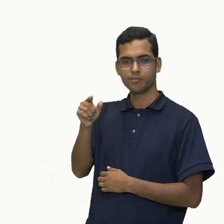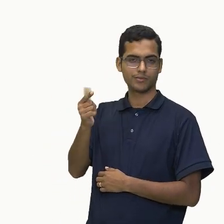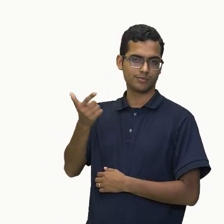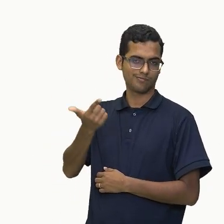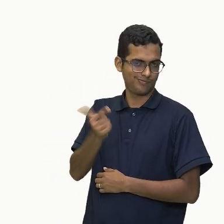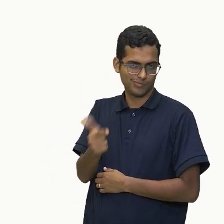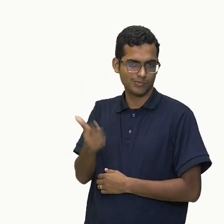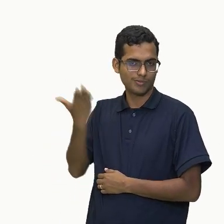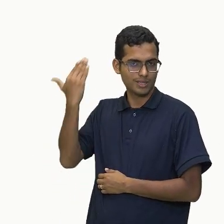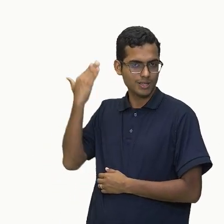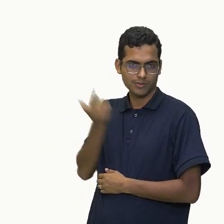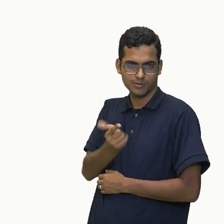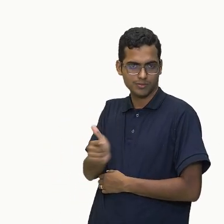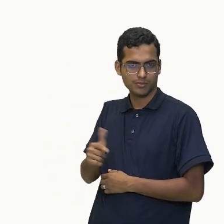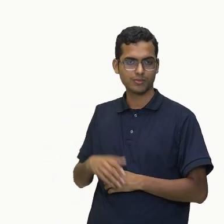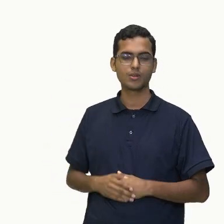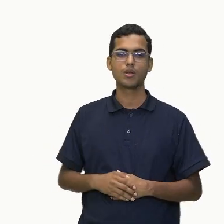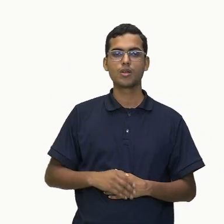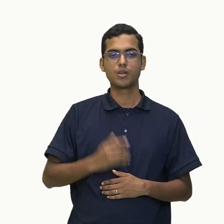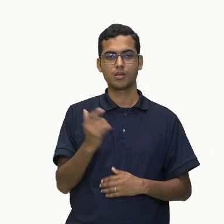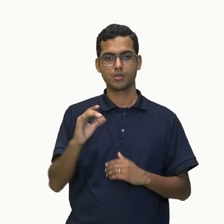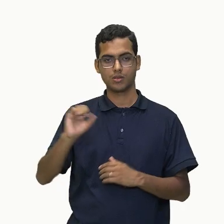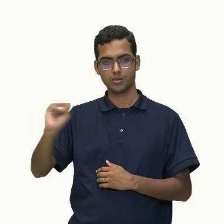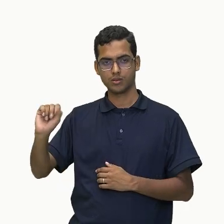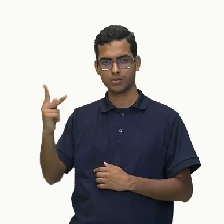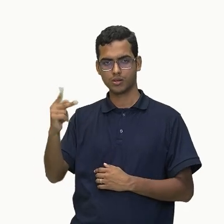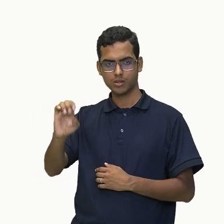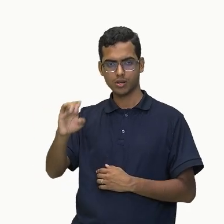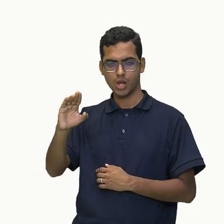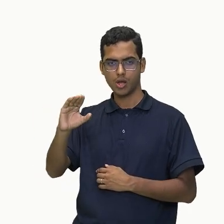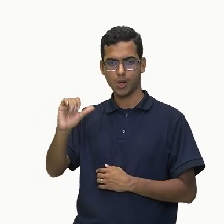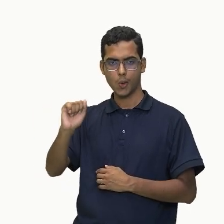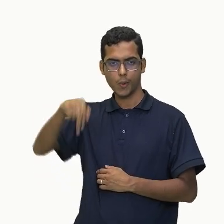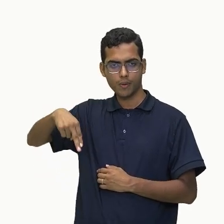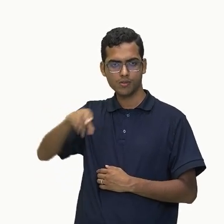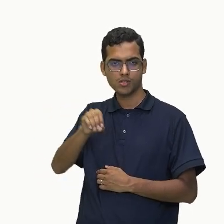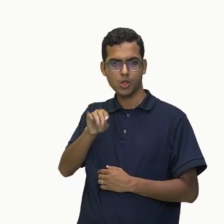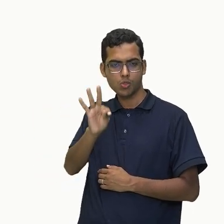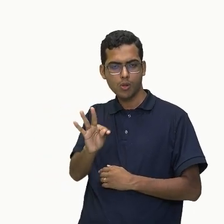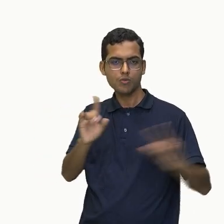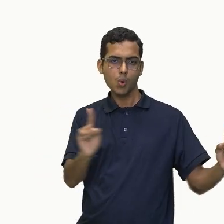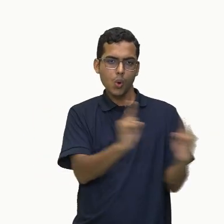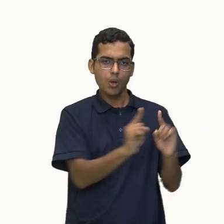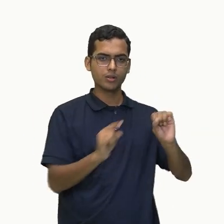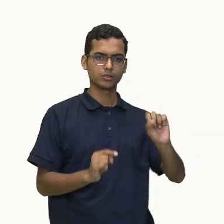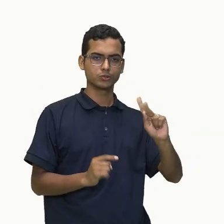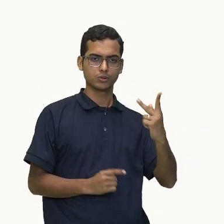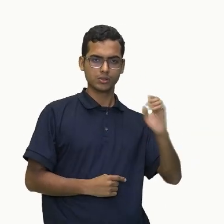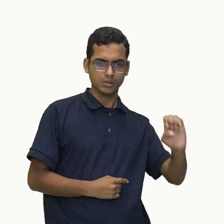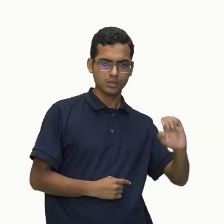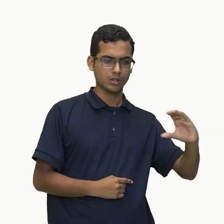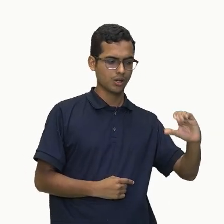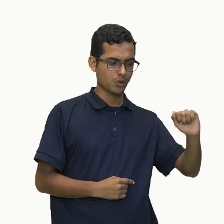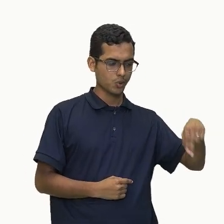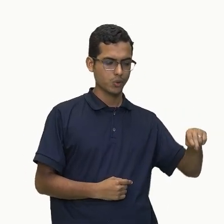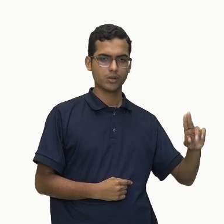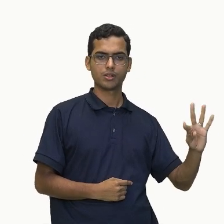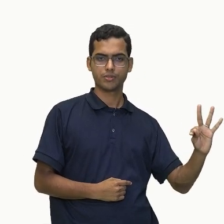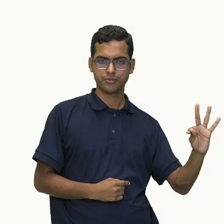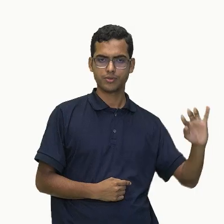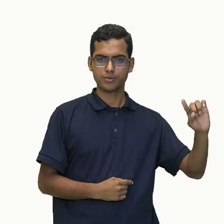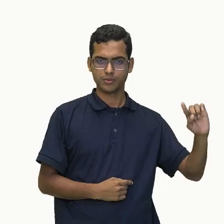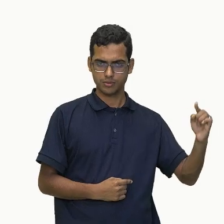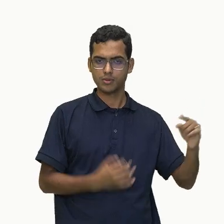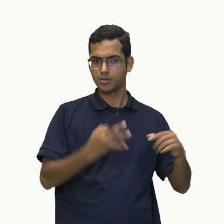pode, ao invés de escrever o can or not, can't, can't. Também quer dizer a